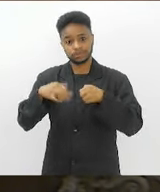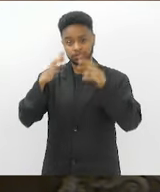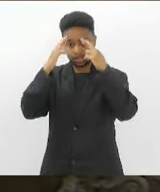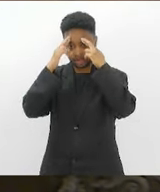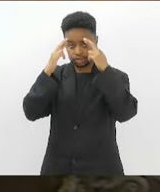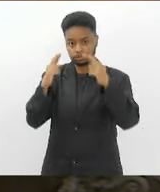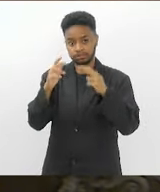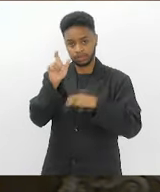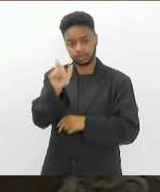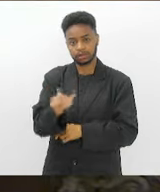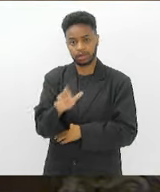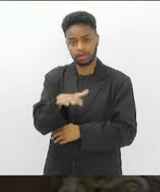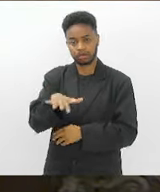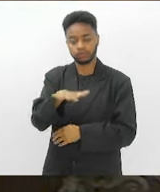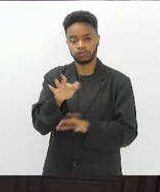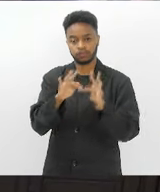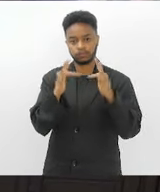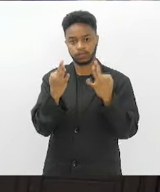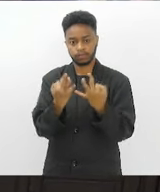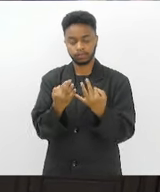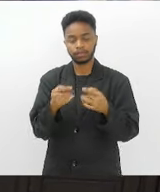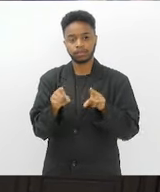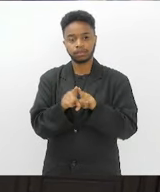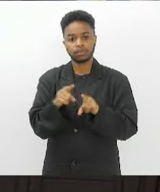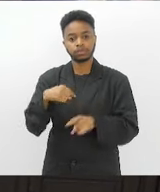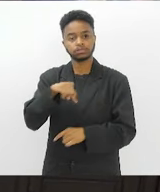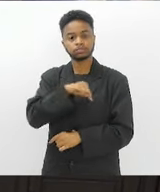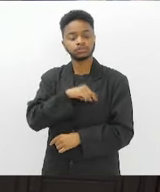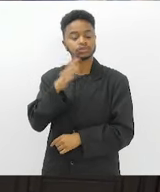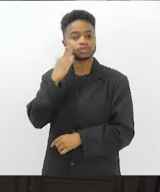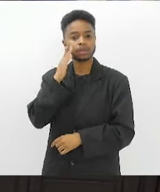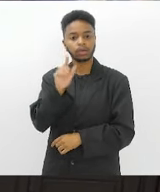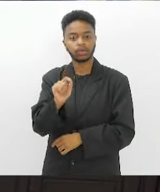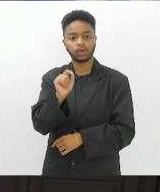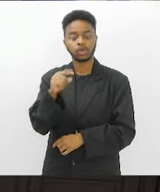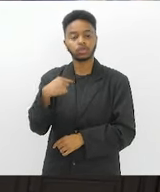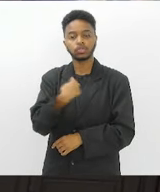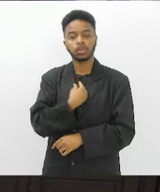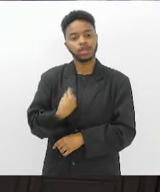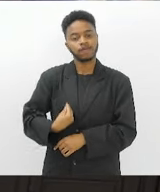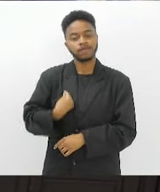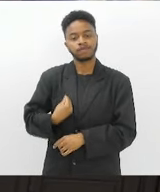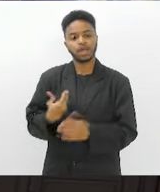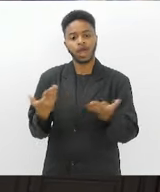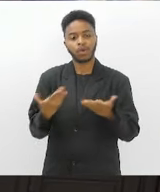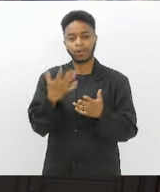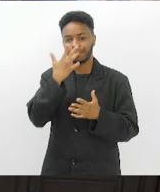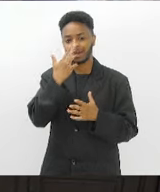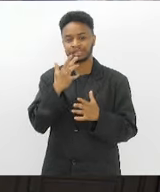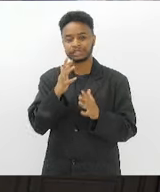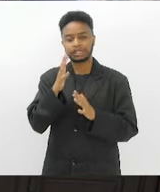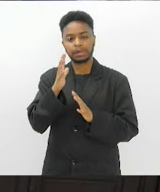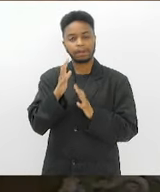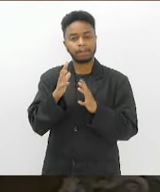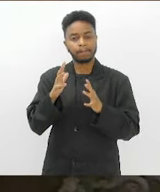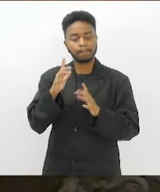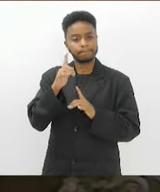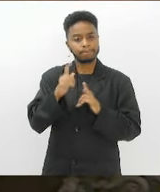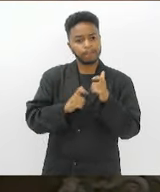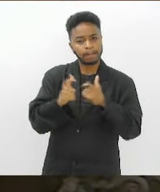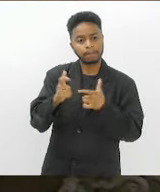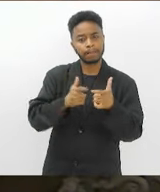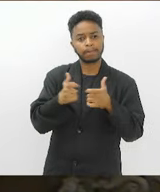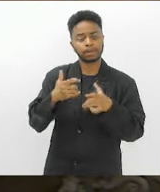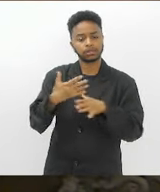precisa ser respeitado, que sabe que vivemos uma guerra urbana que não precisa e nem pode